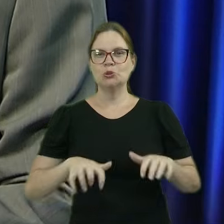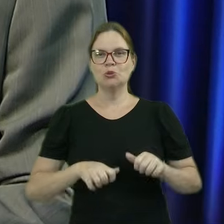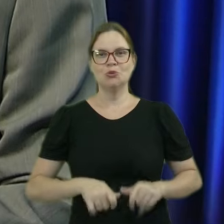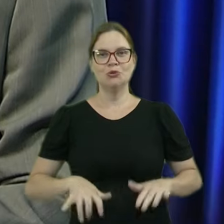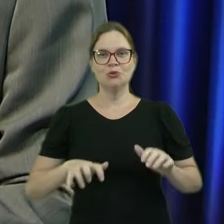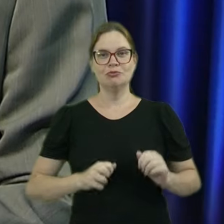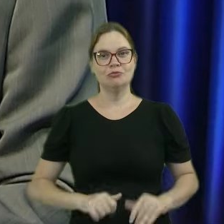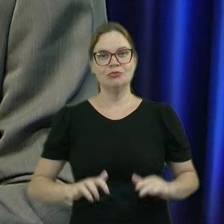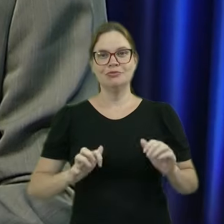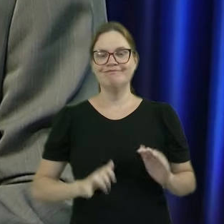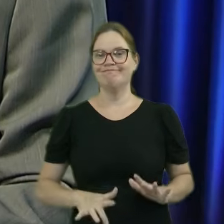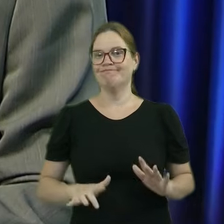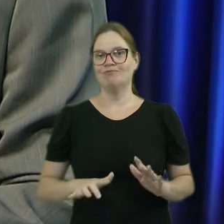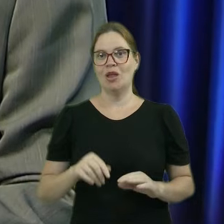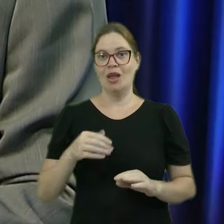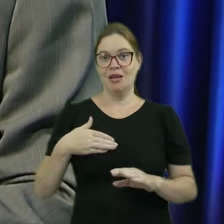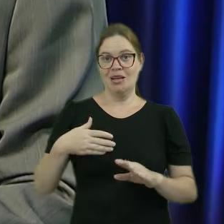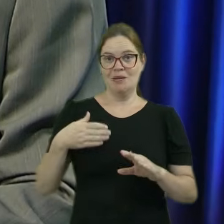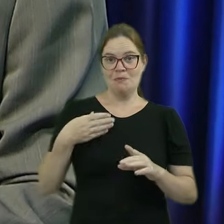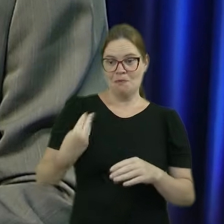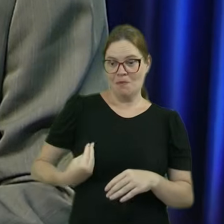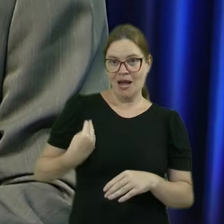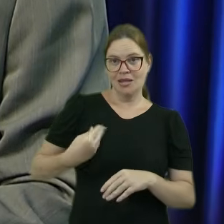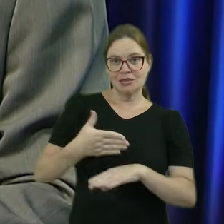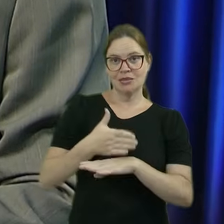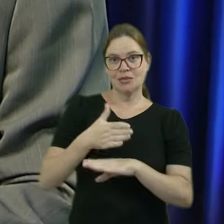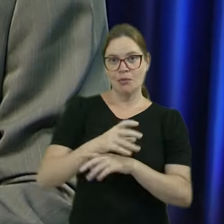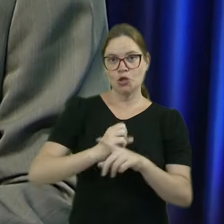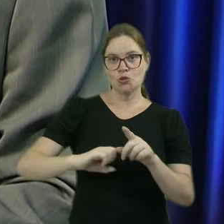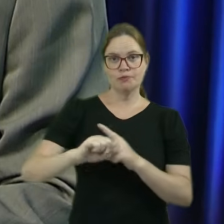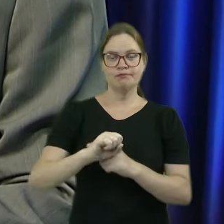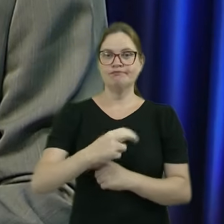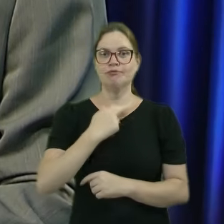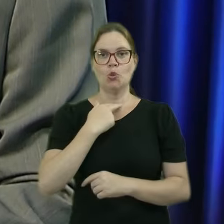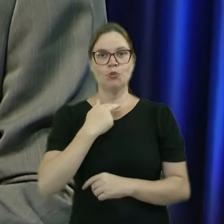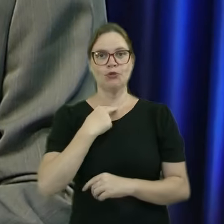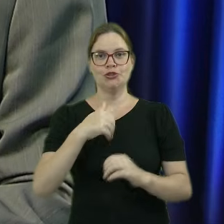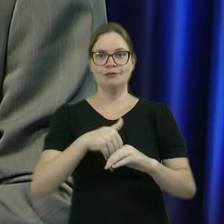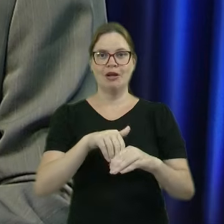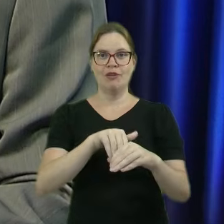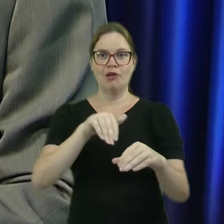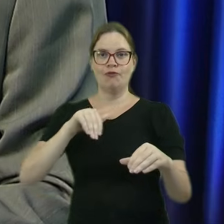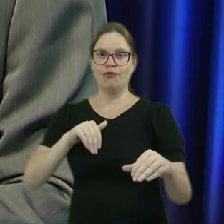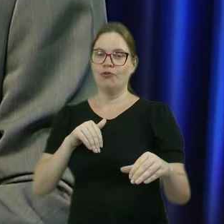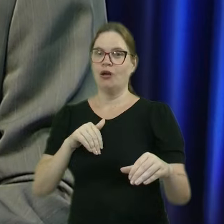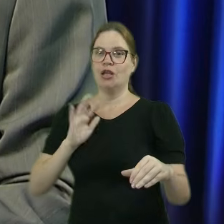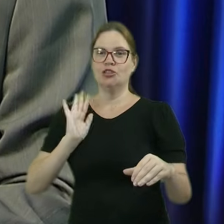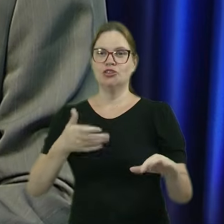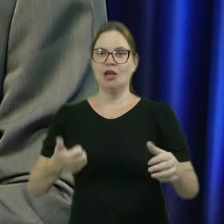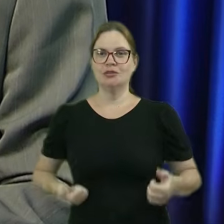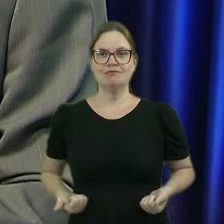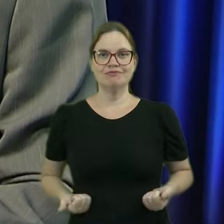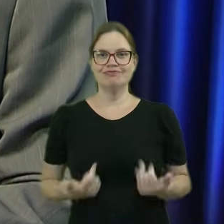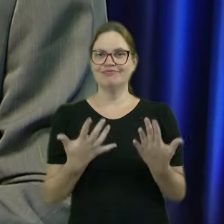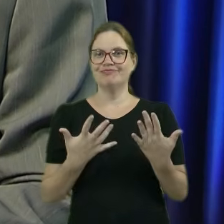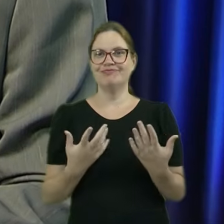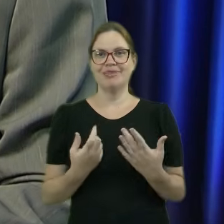impedia de viver na sociedade. Ela já tinha gastado todos os recursos que ela